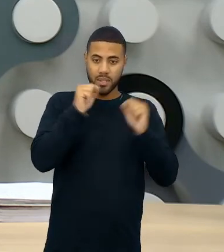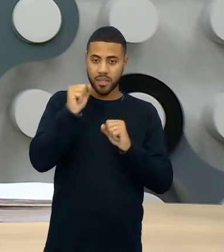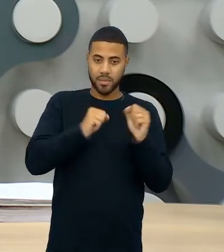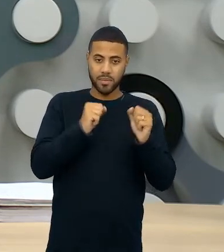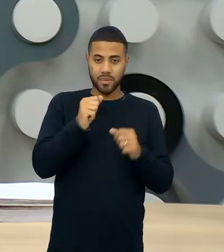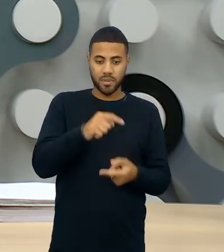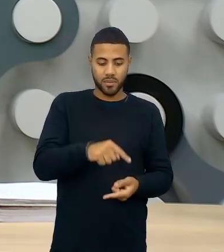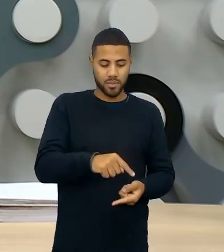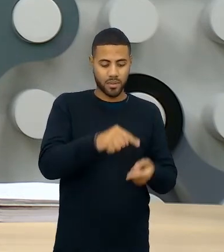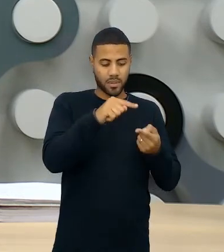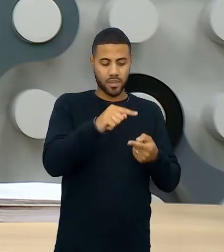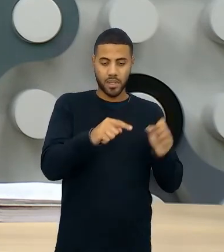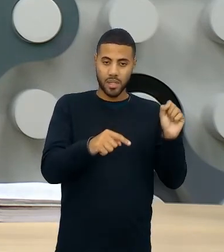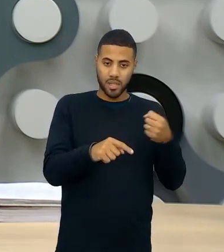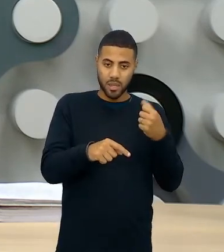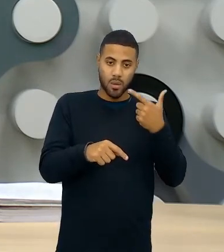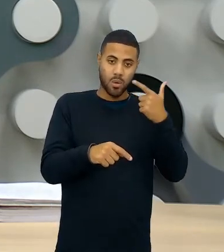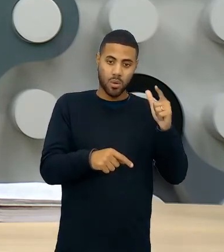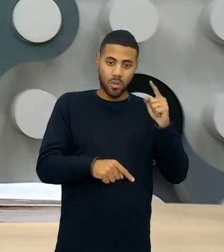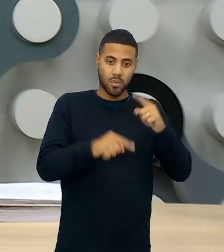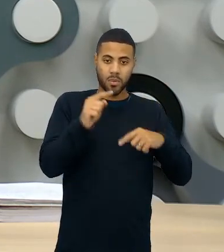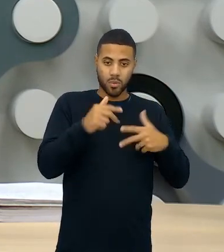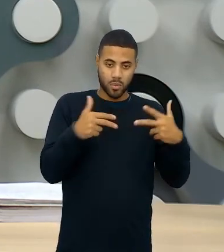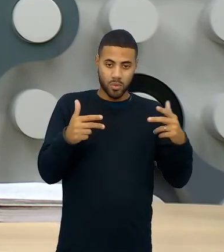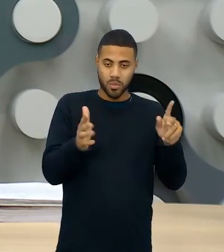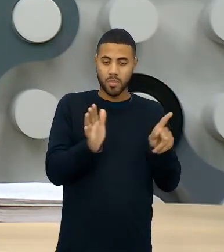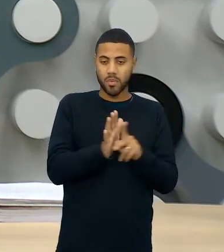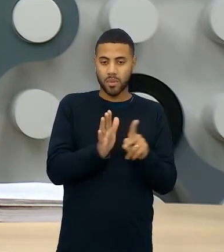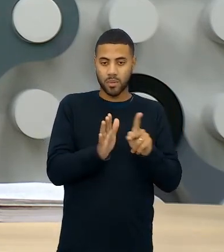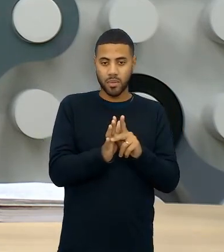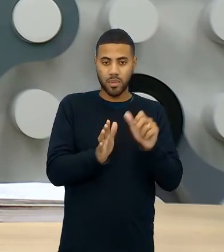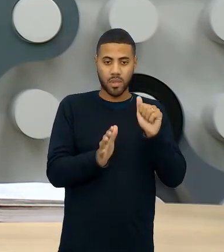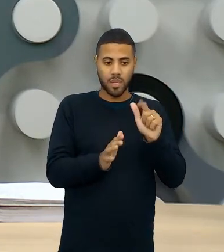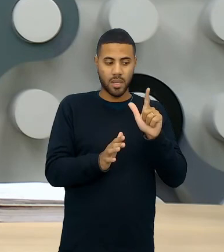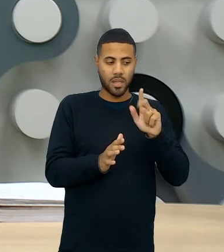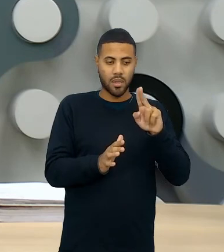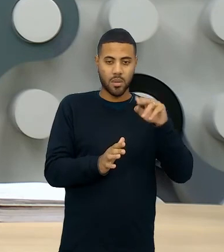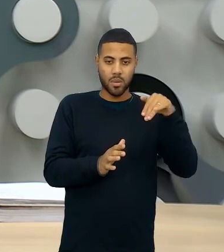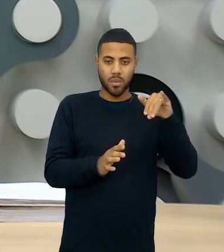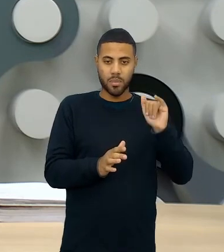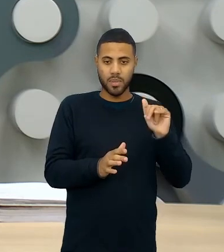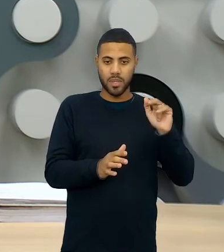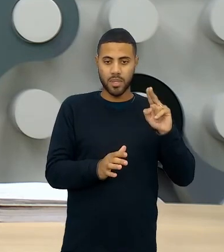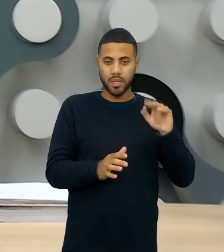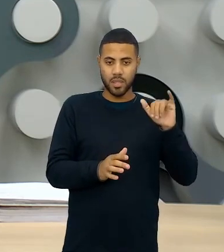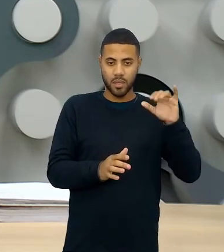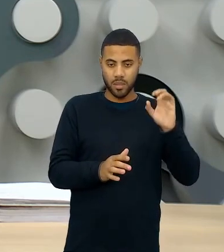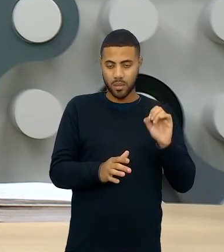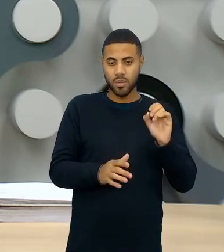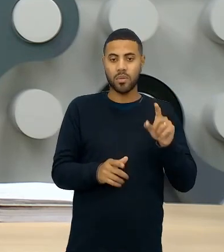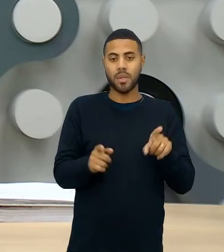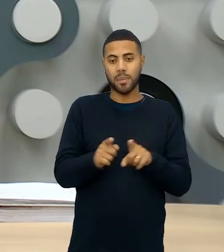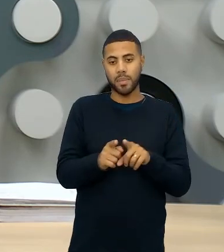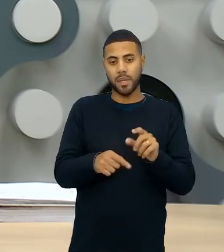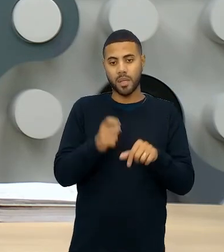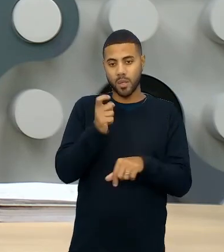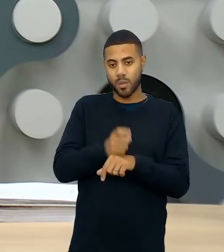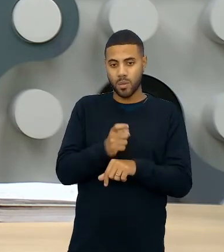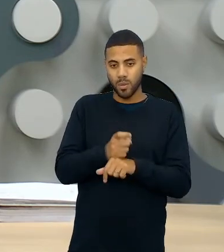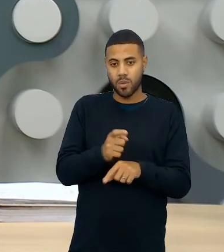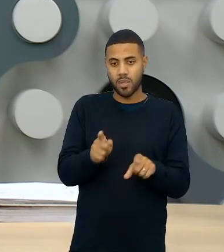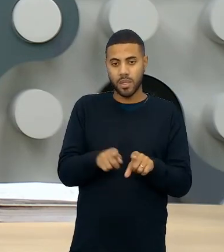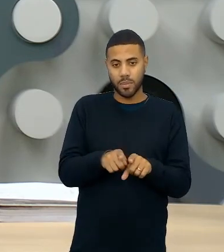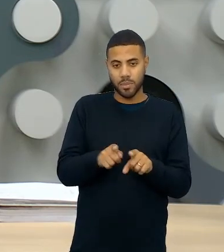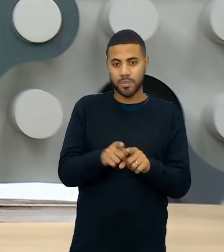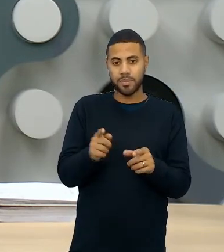transformado em latinhas ou em outros produtos à base de alumínio, tá? E a parte sólida também depois é reutilizada